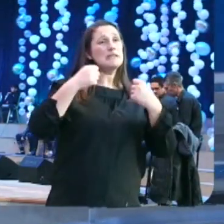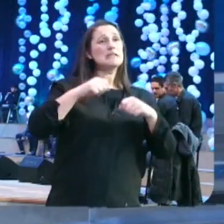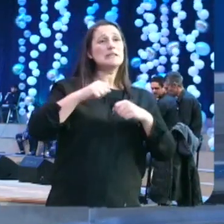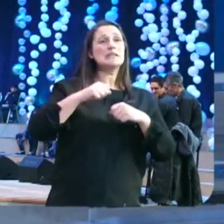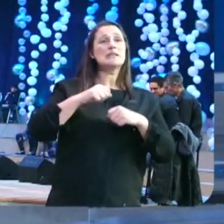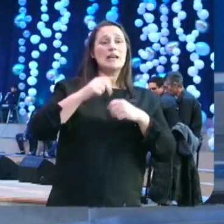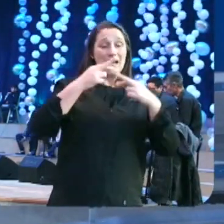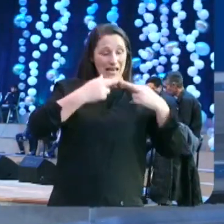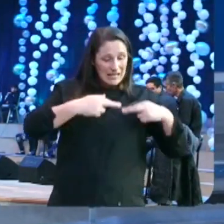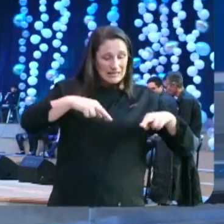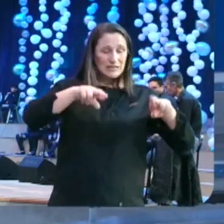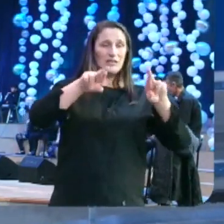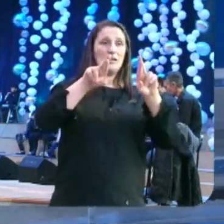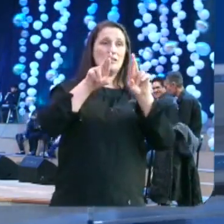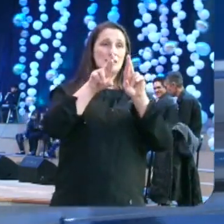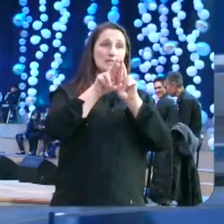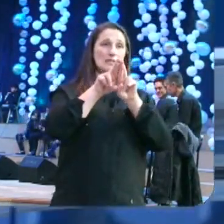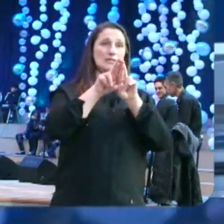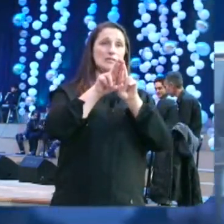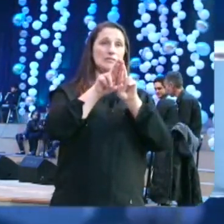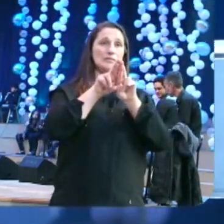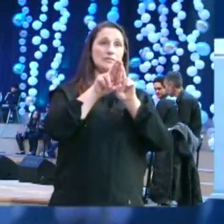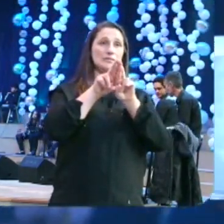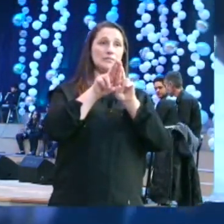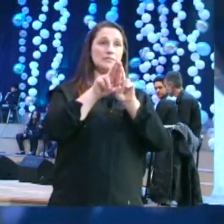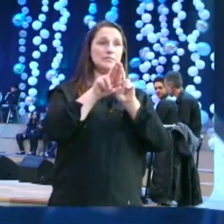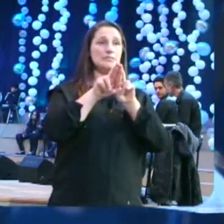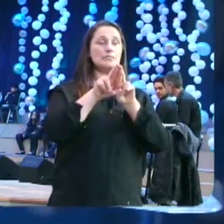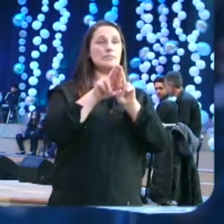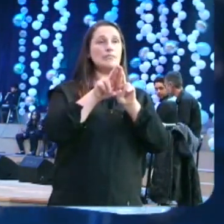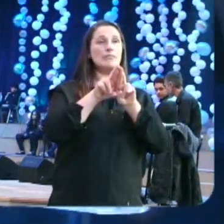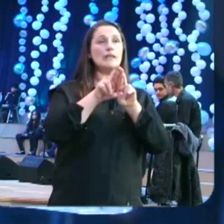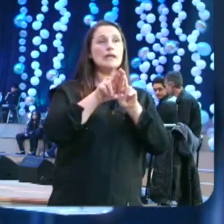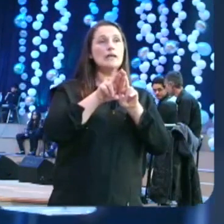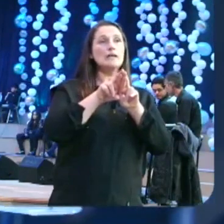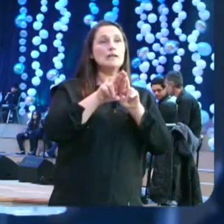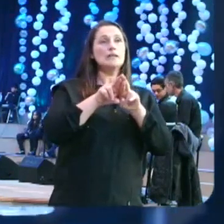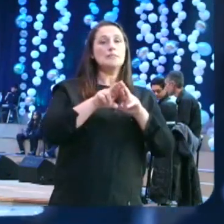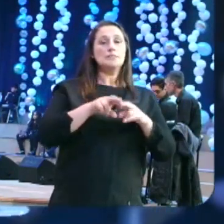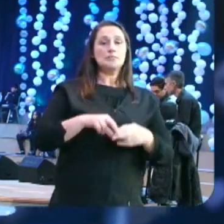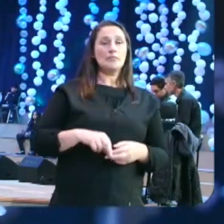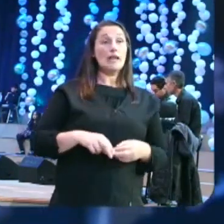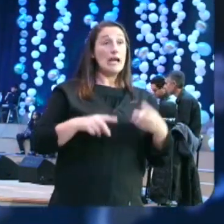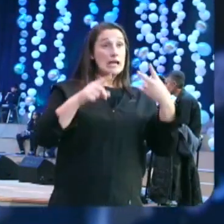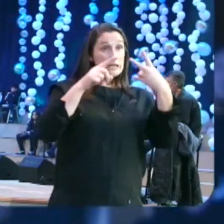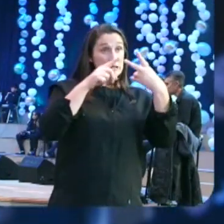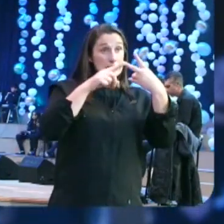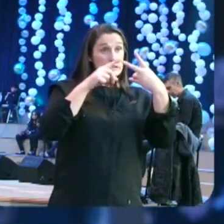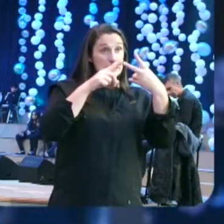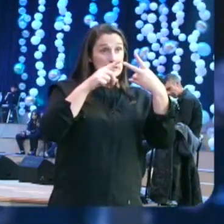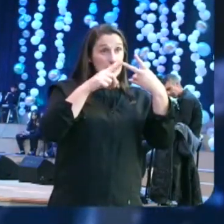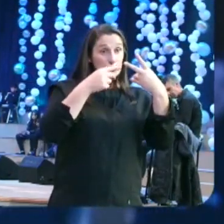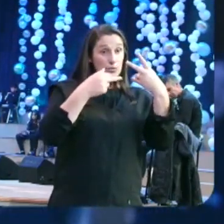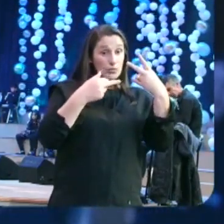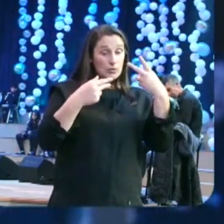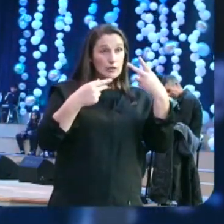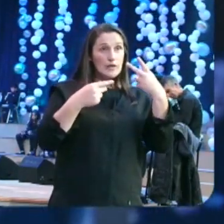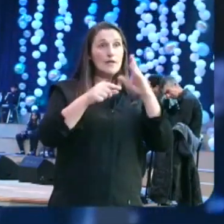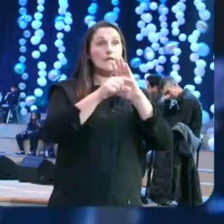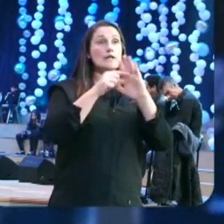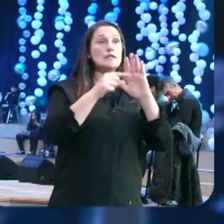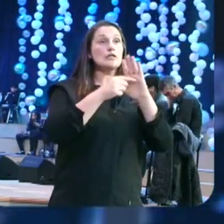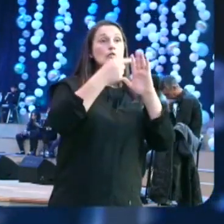ser restaurado. E é interessante que essa é justamente a segunda grande lição, nos versículos